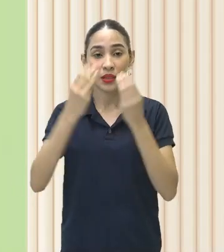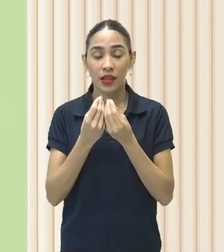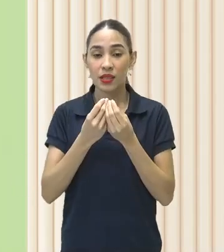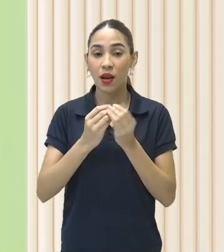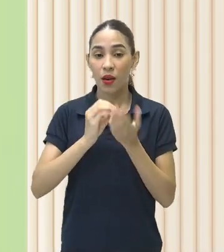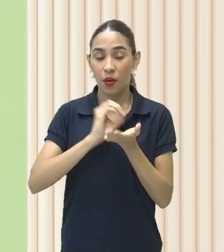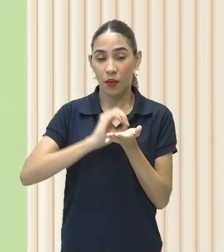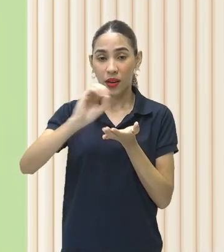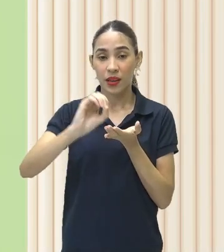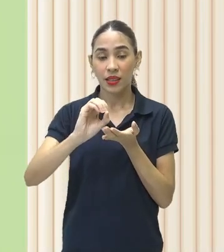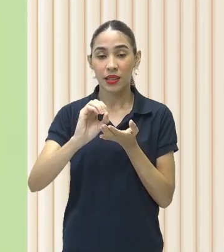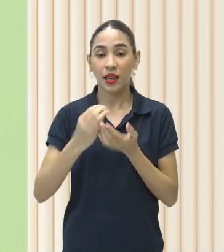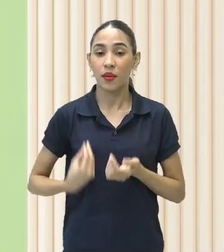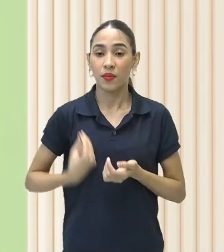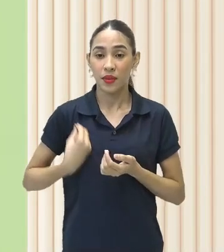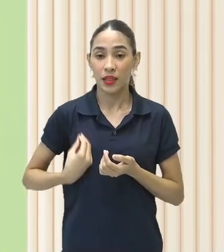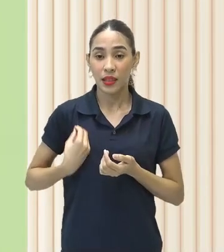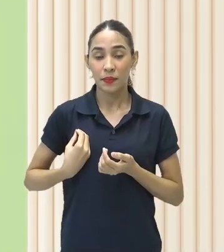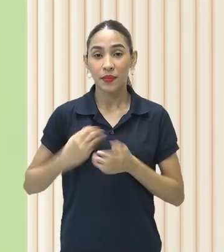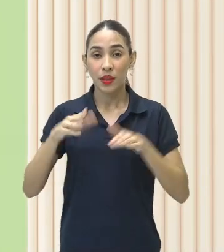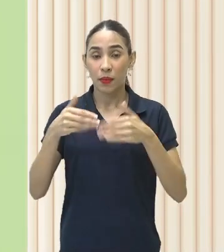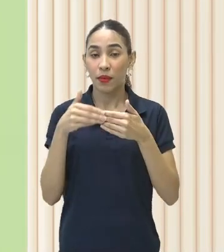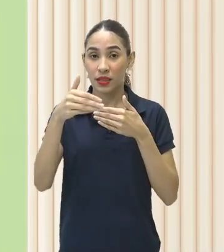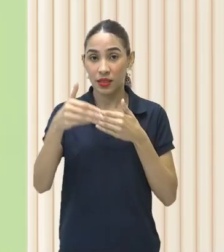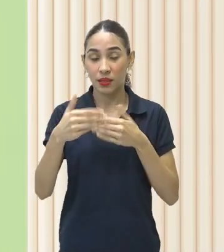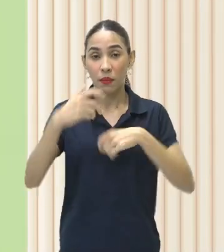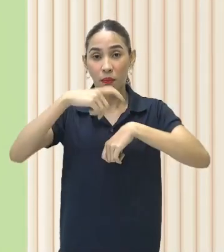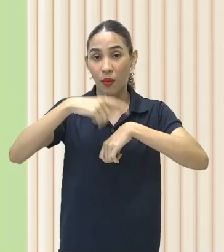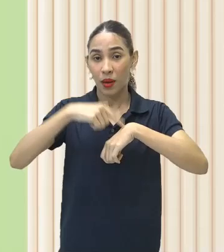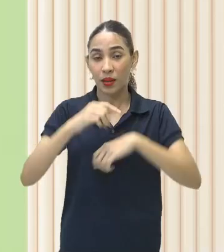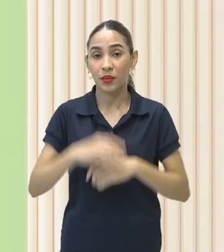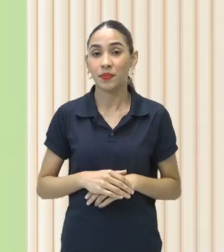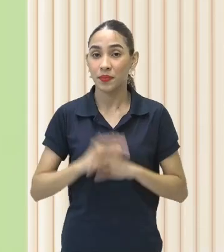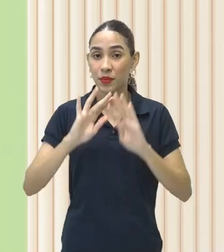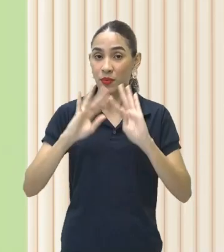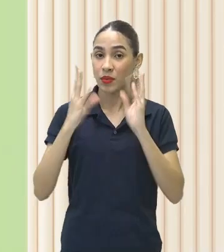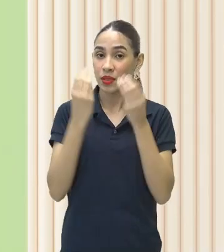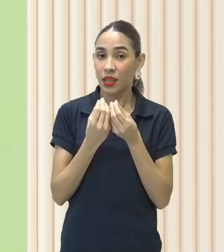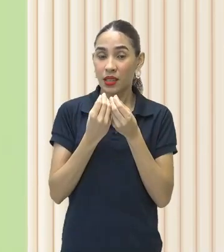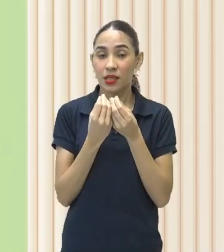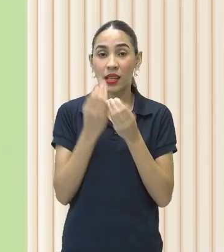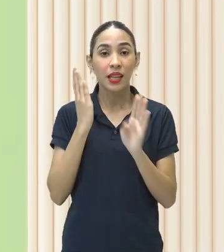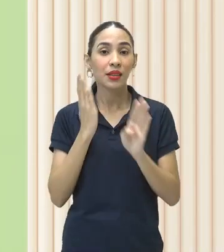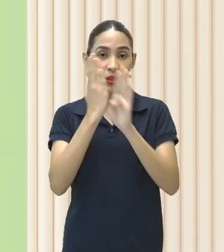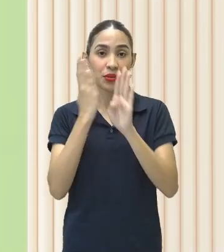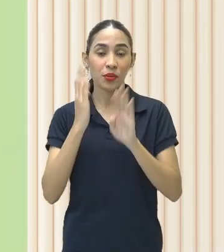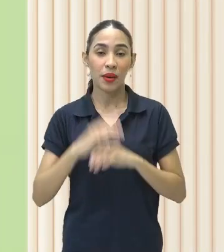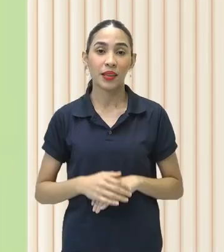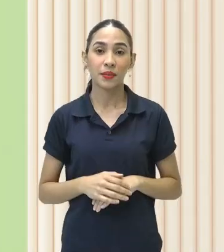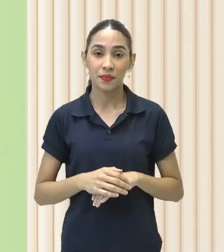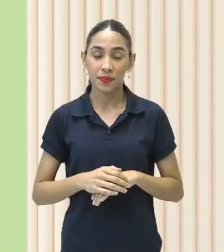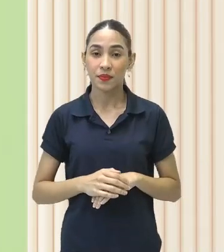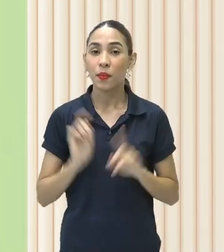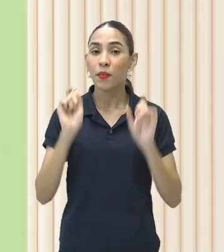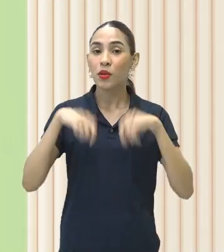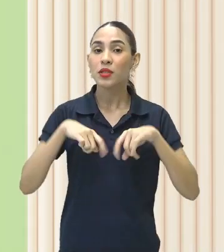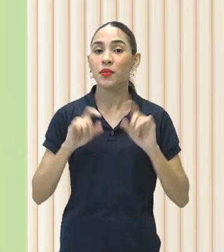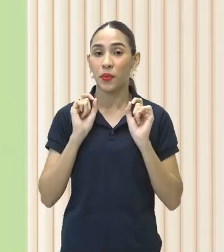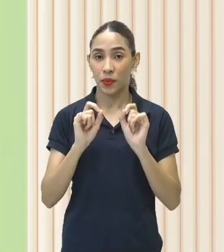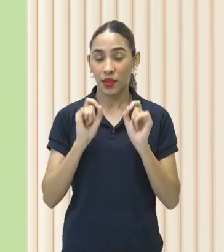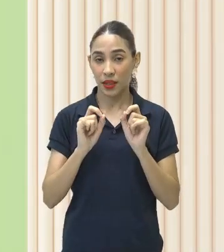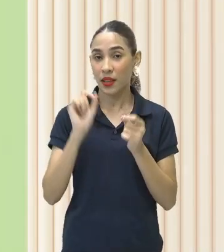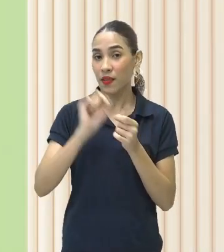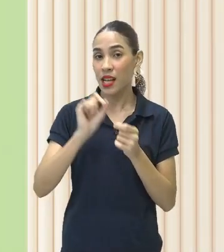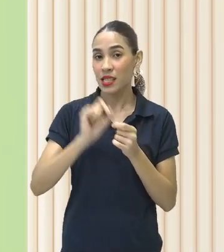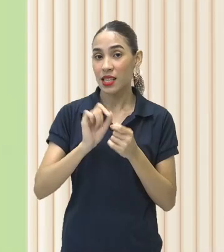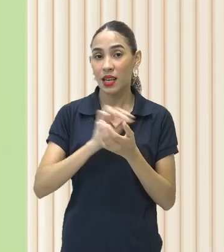orgânico para a nossa vida. Porque a partir do momento que essa substância foi descoberta, foi possível